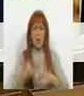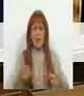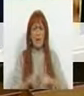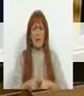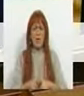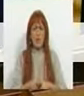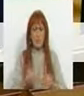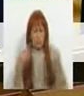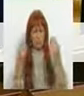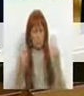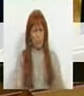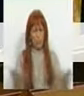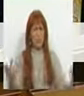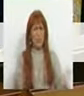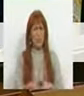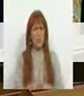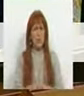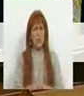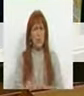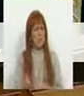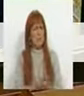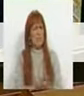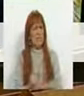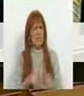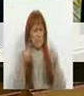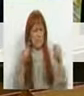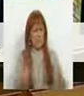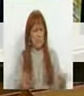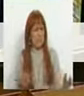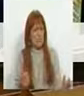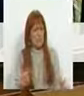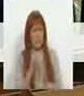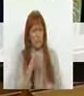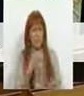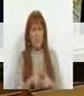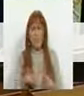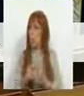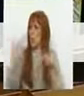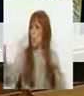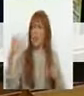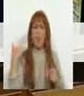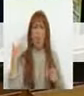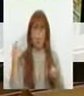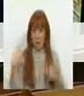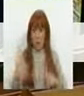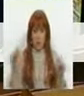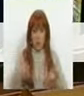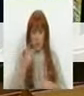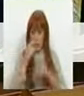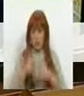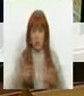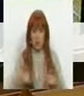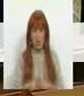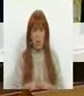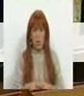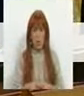à injustiça e à iniquidade tarifária em que aqueles que estavam mais longe do litoral e que têm menos gente,